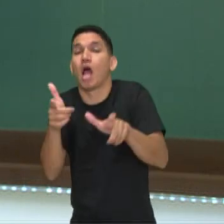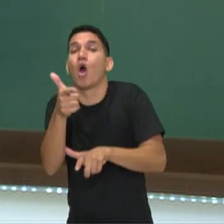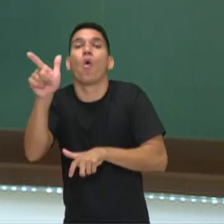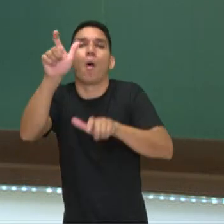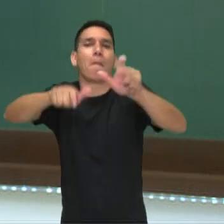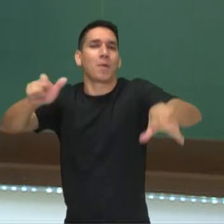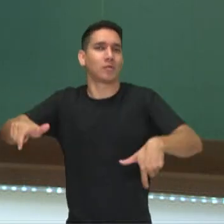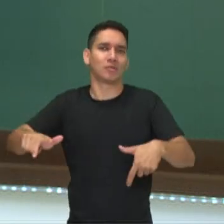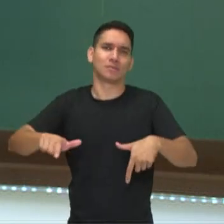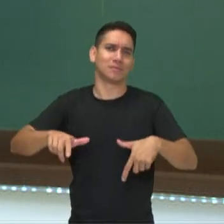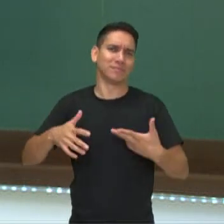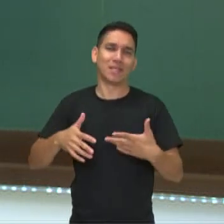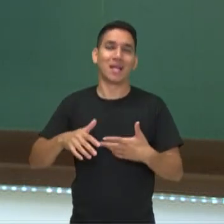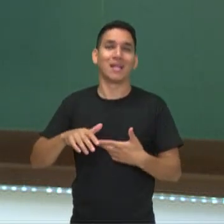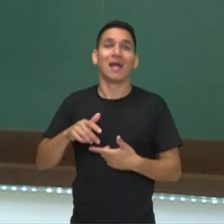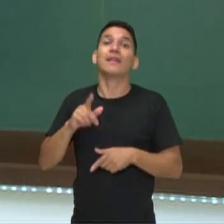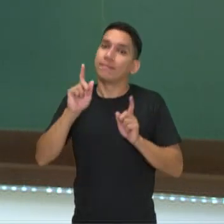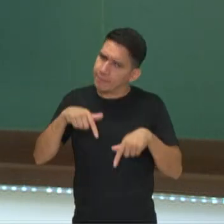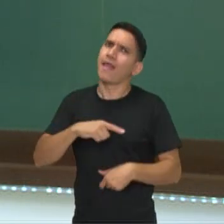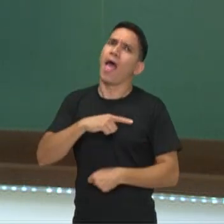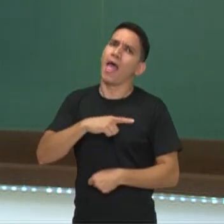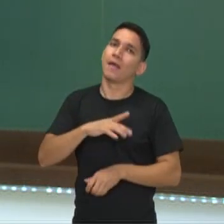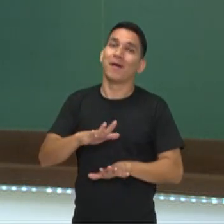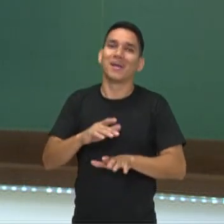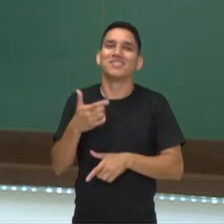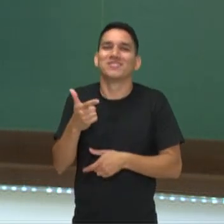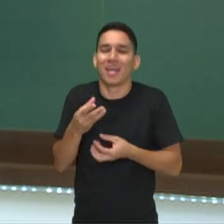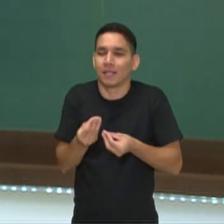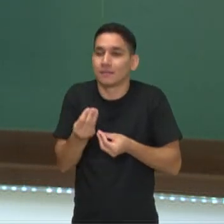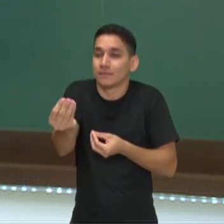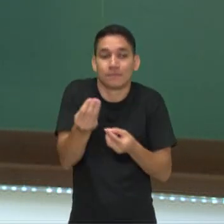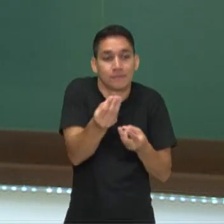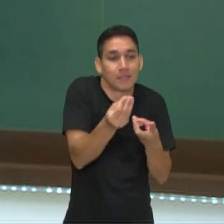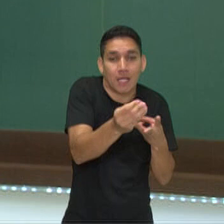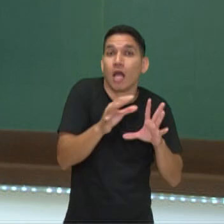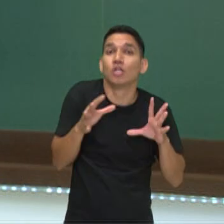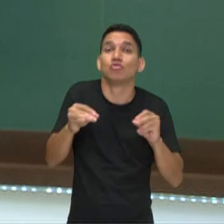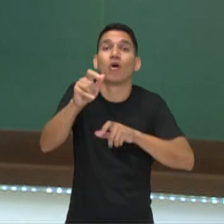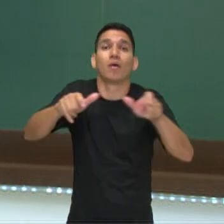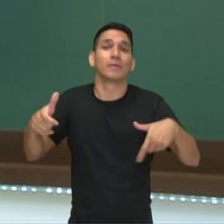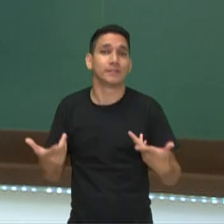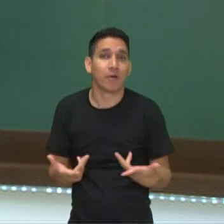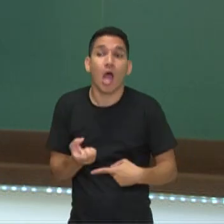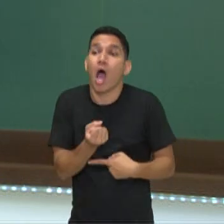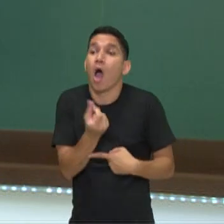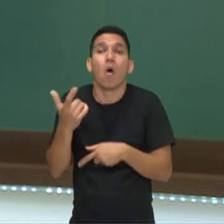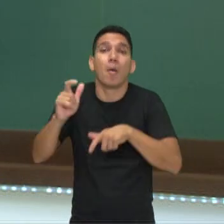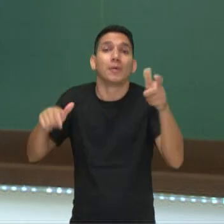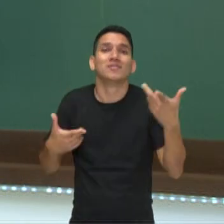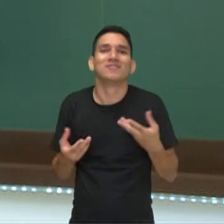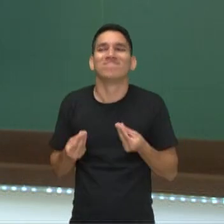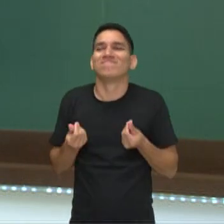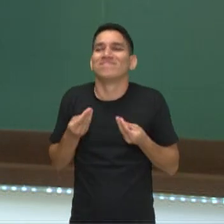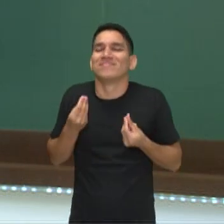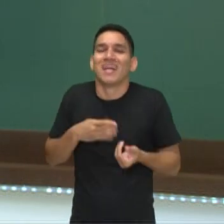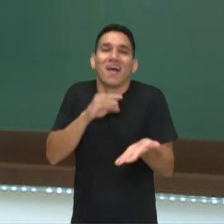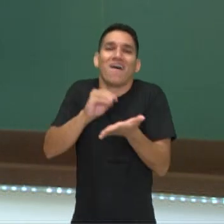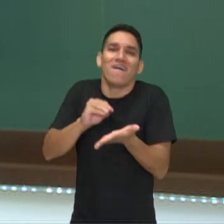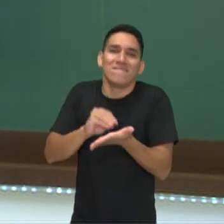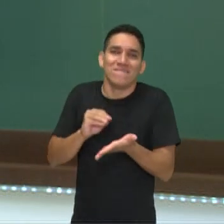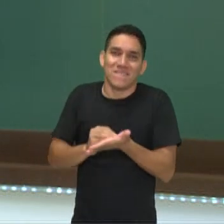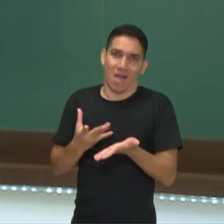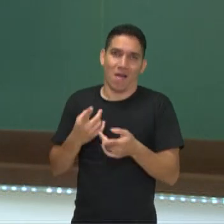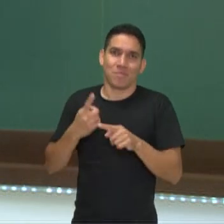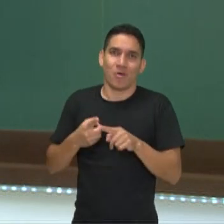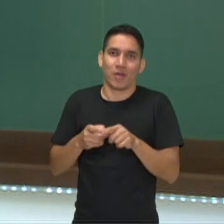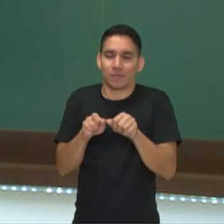tem rio, mas não chega para todo mundo. Então, o que acontece? Acaba que umas pessoas lá vão ficar com esse déficit em